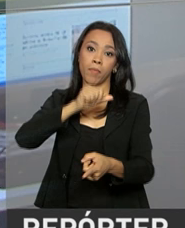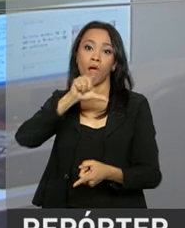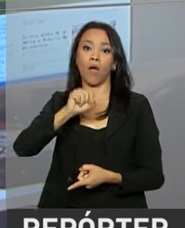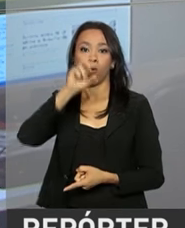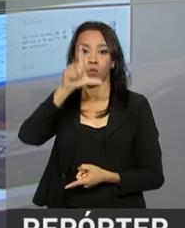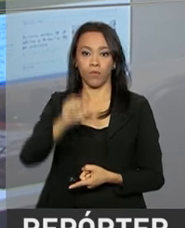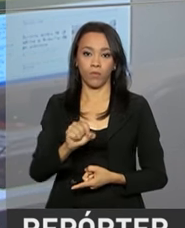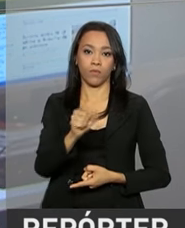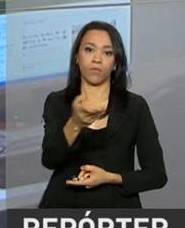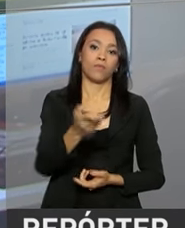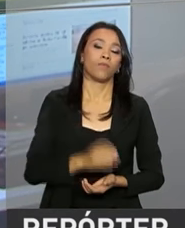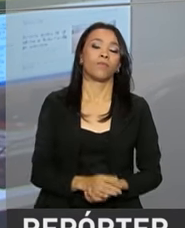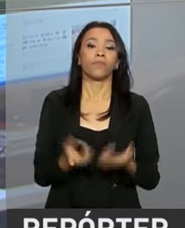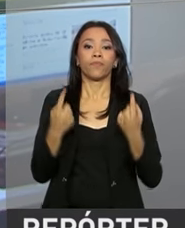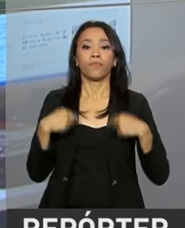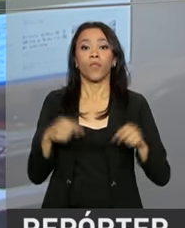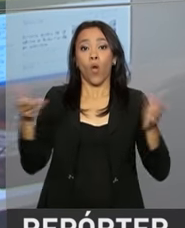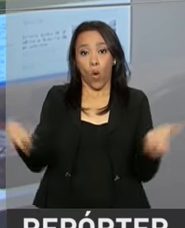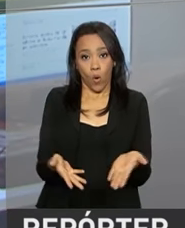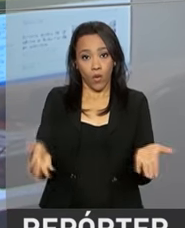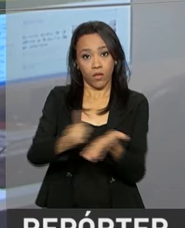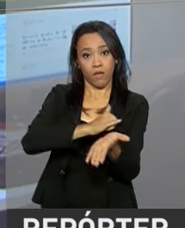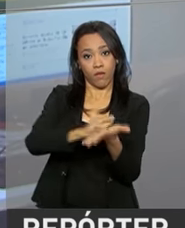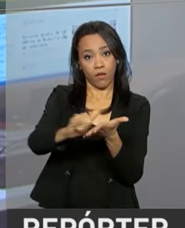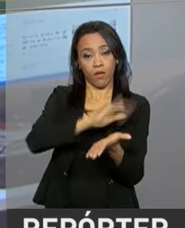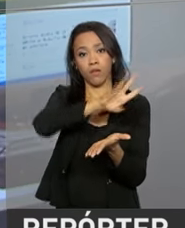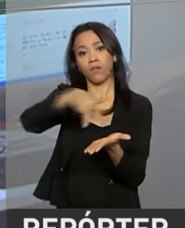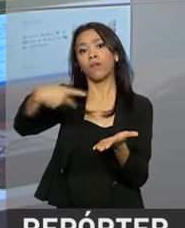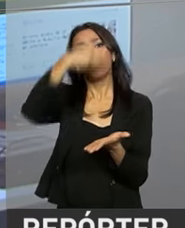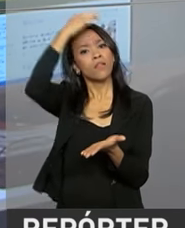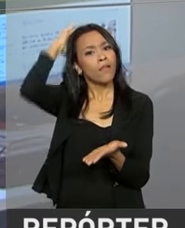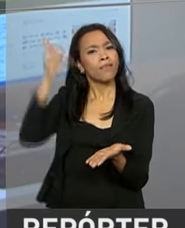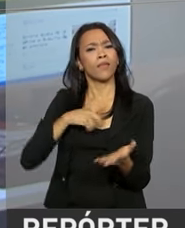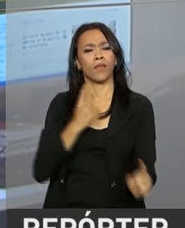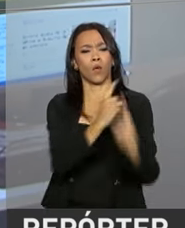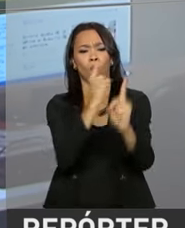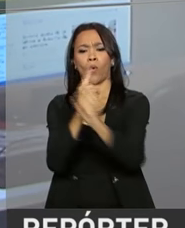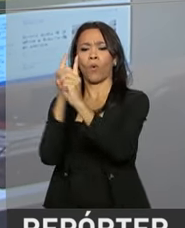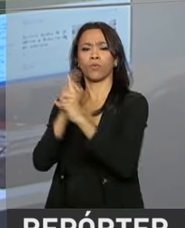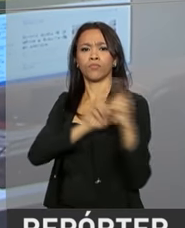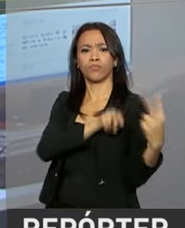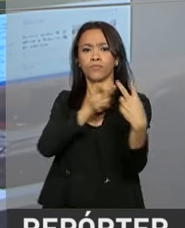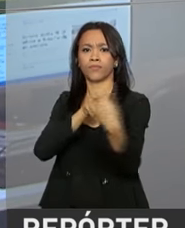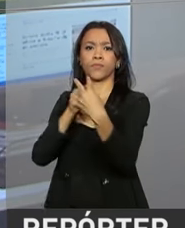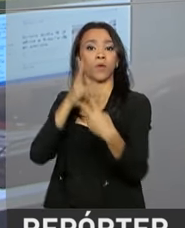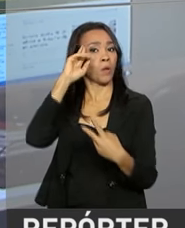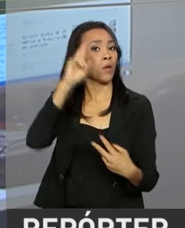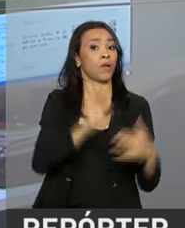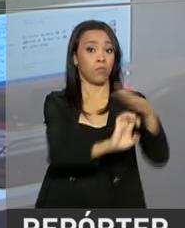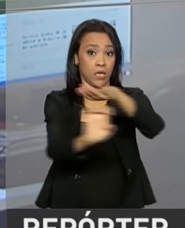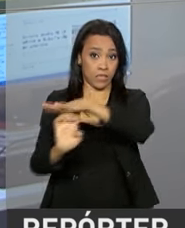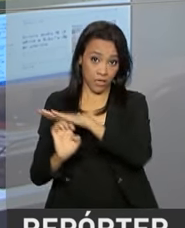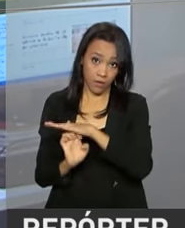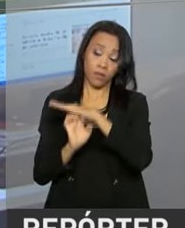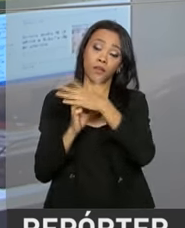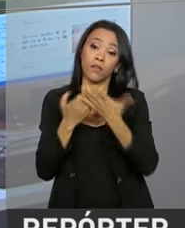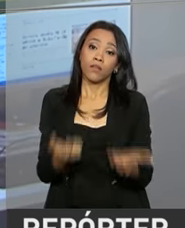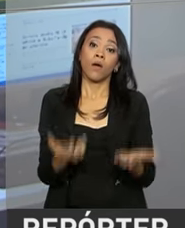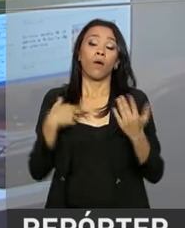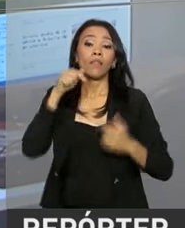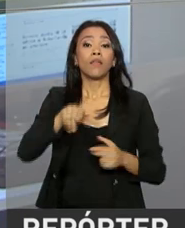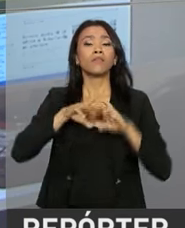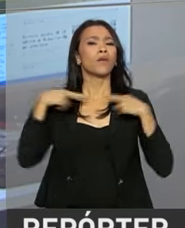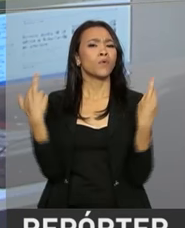Sálvia. Ainda hoje, em Nova York, o presidente Michel Temer tem encontro com empresários e investidores. Nesta reunião, o presidente Temer